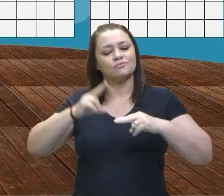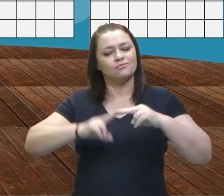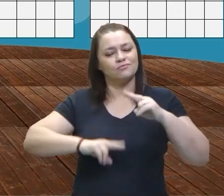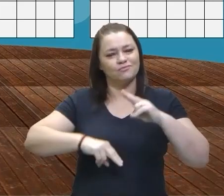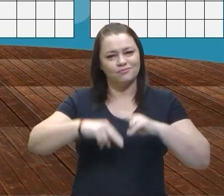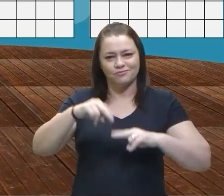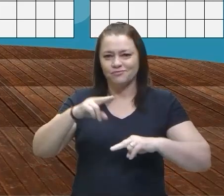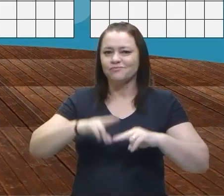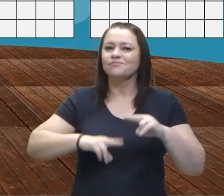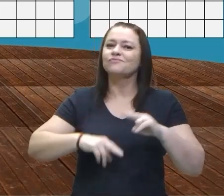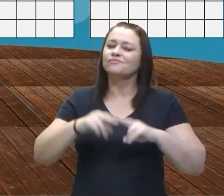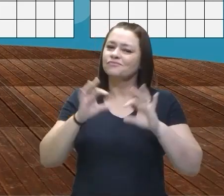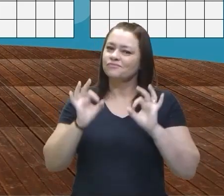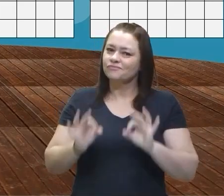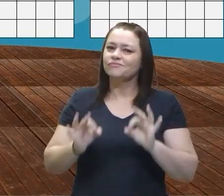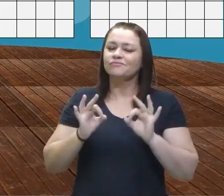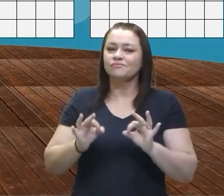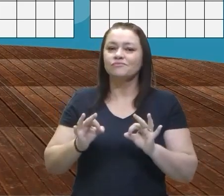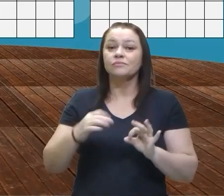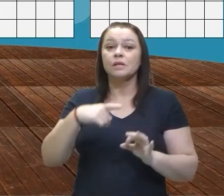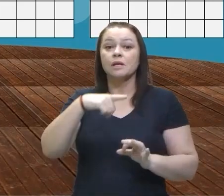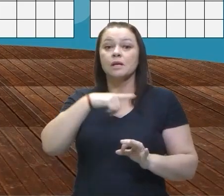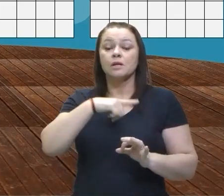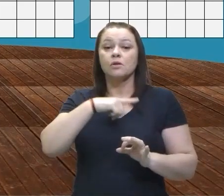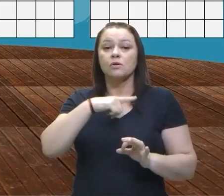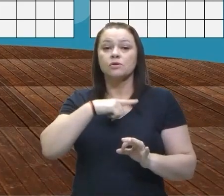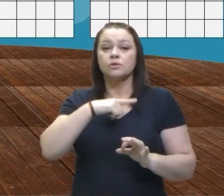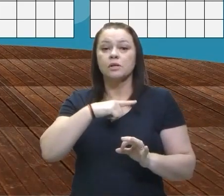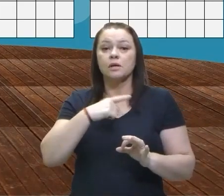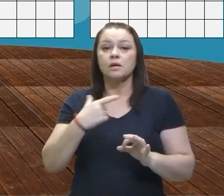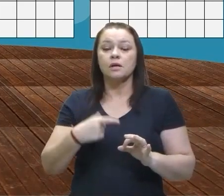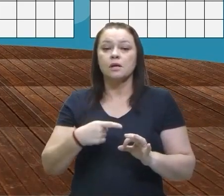junho. Então nós temos aí